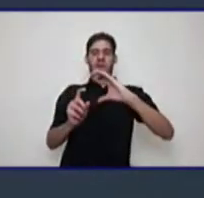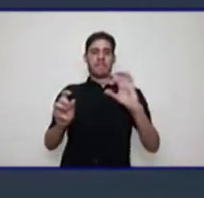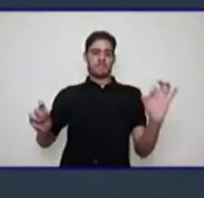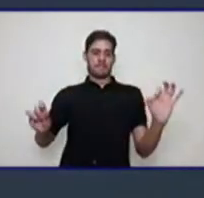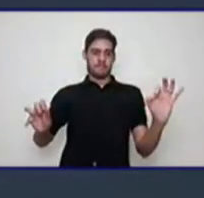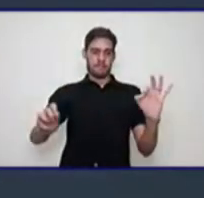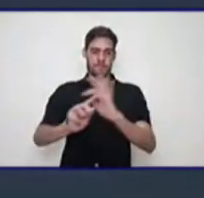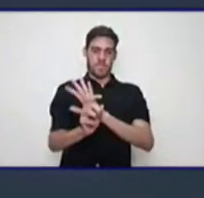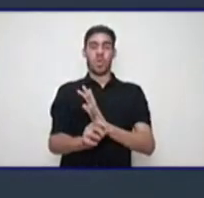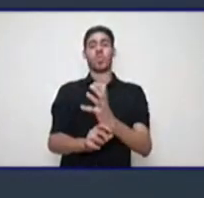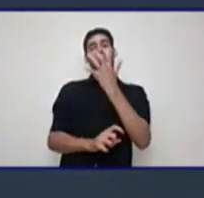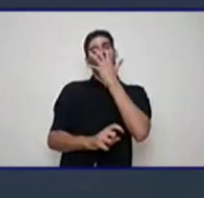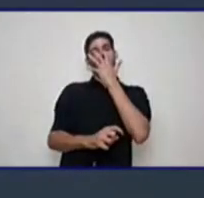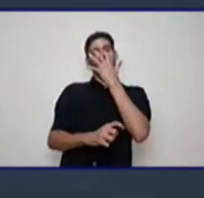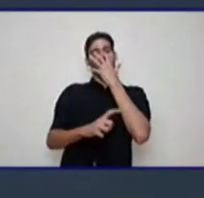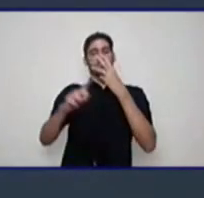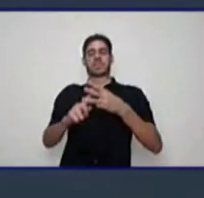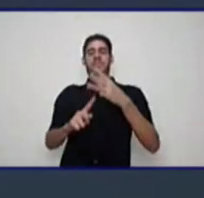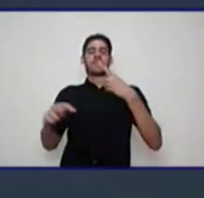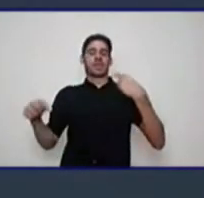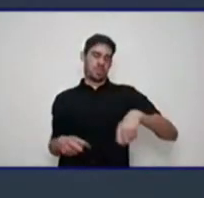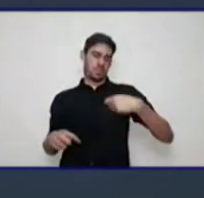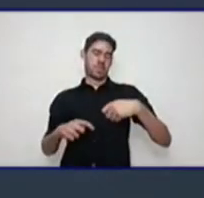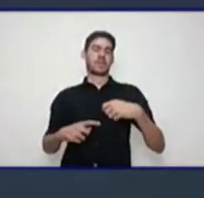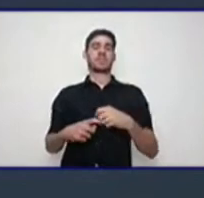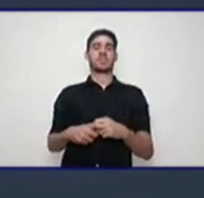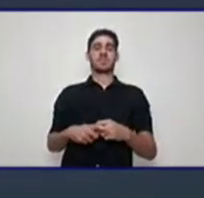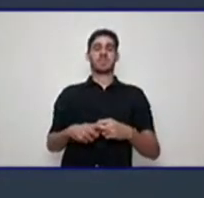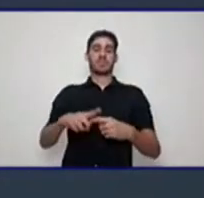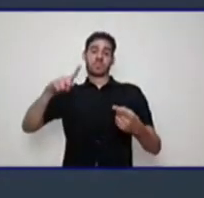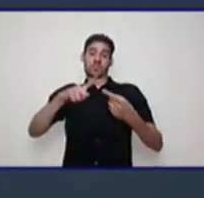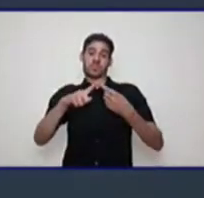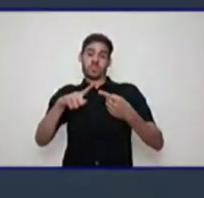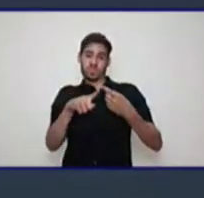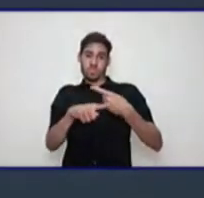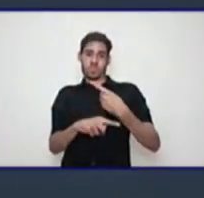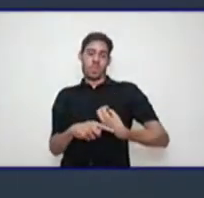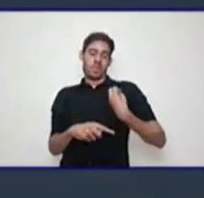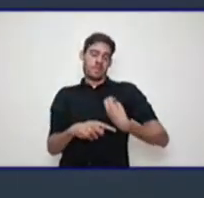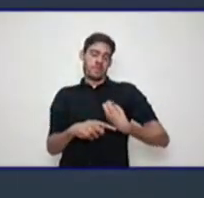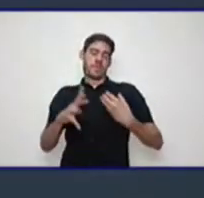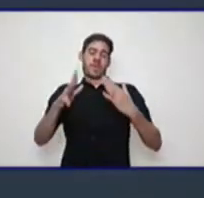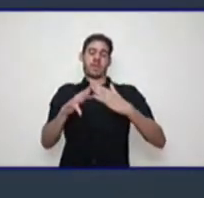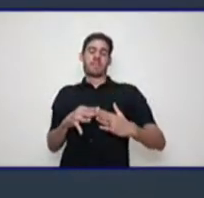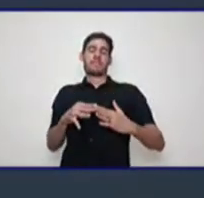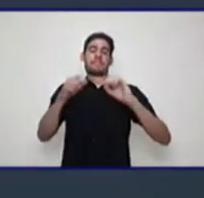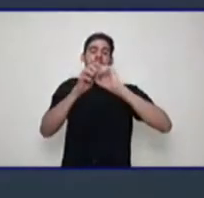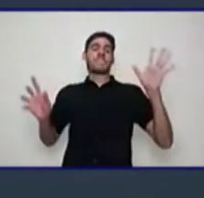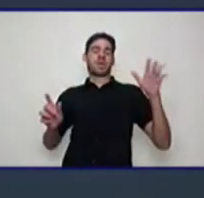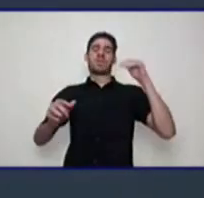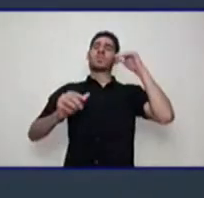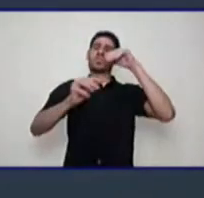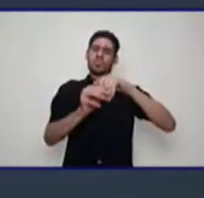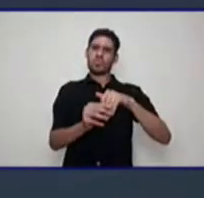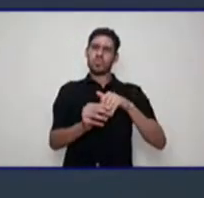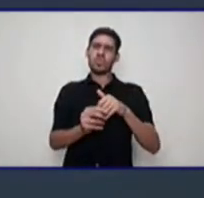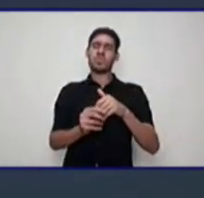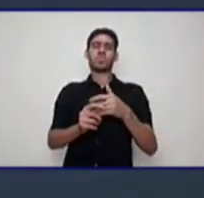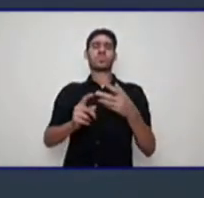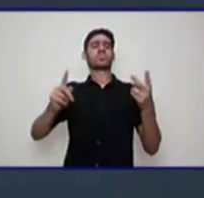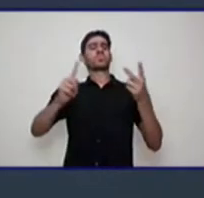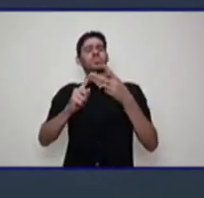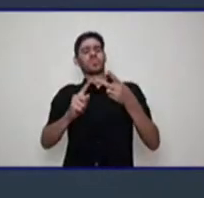observados 3 parâmetros alternativos. 1. A presença de pedido explícito de voto. 2.